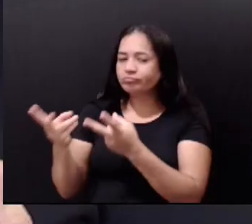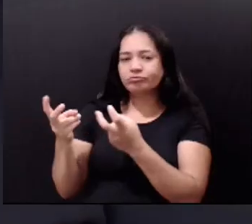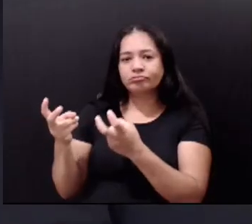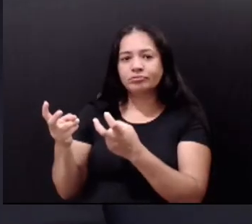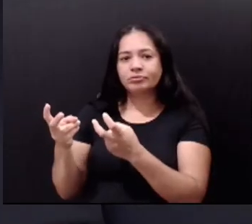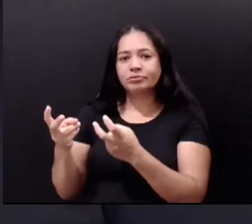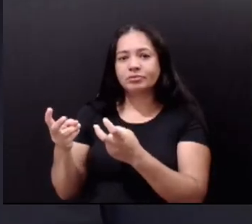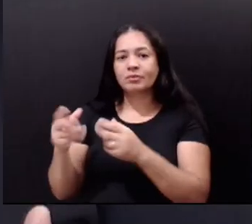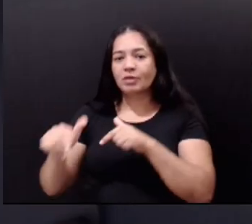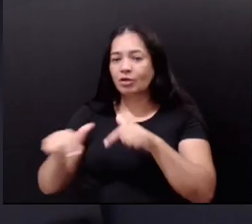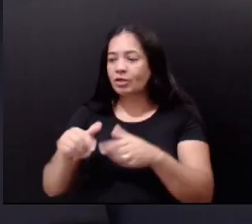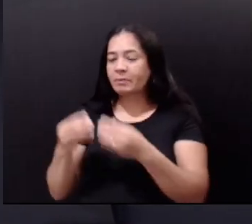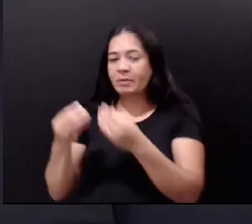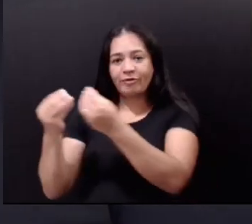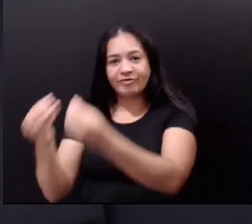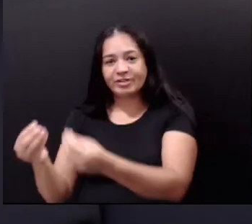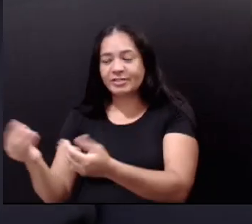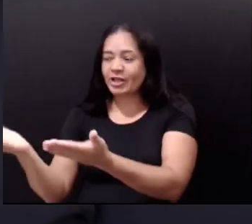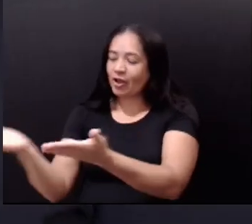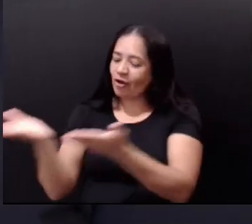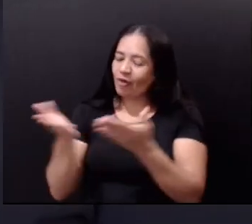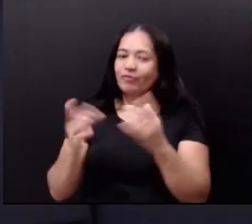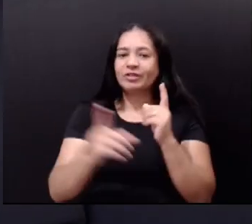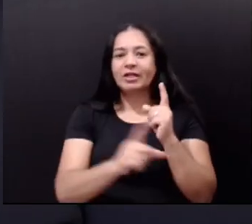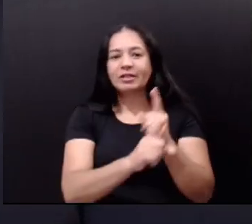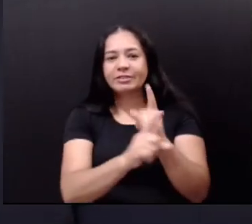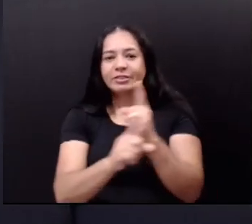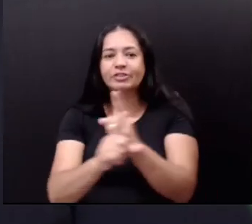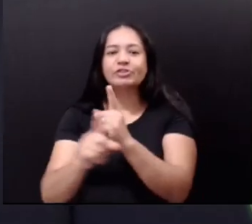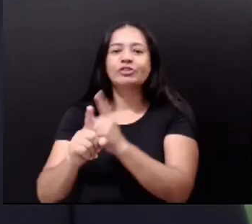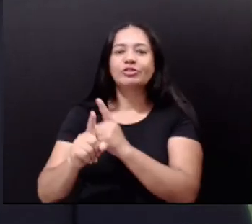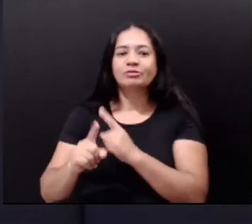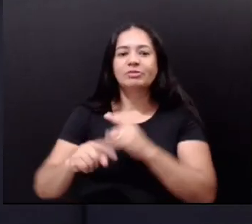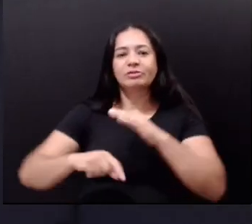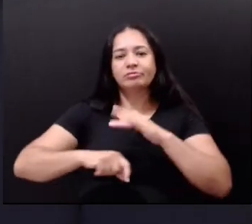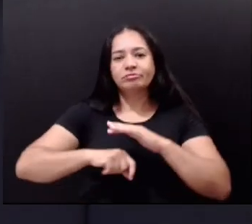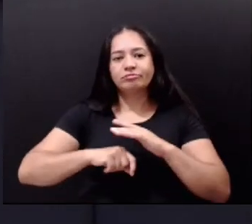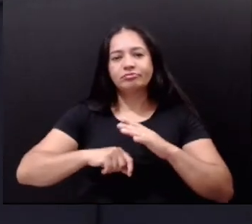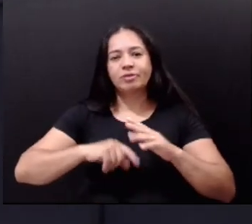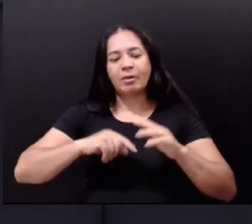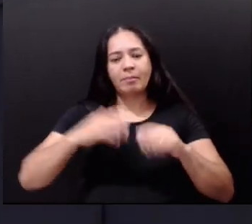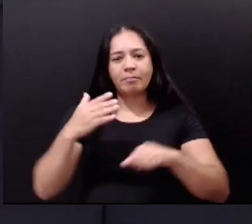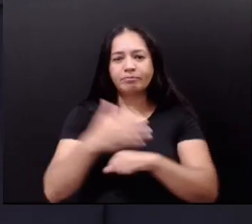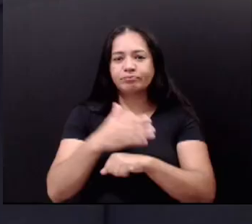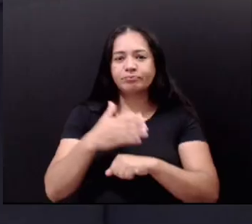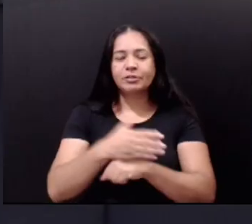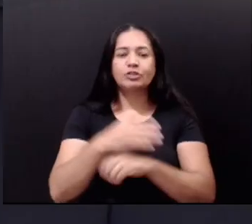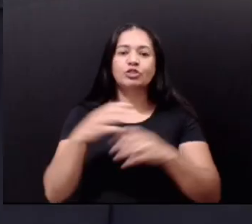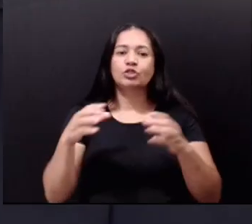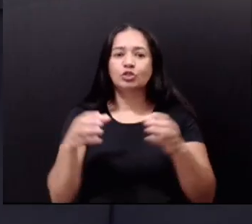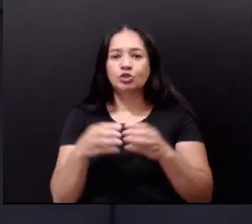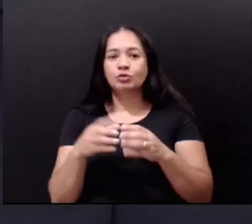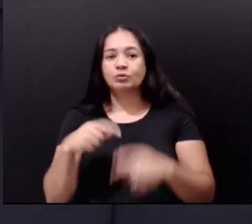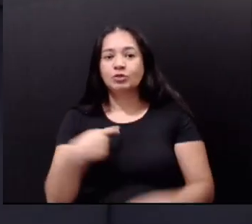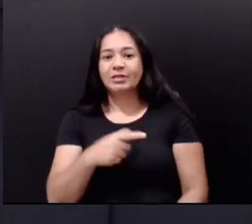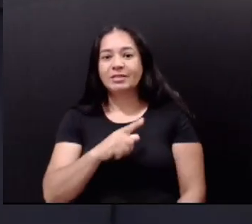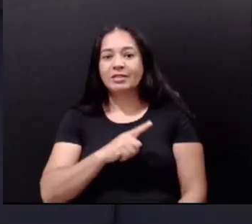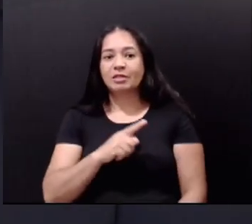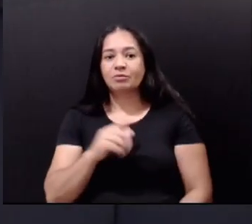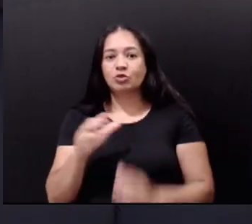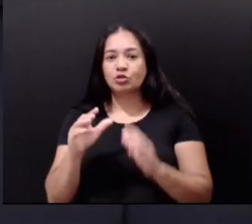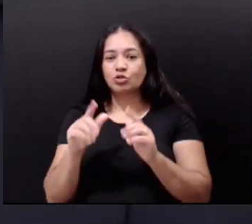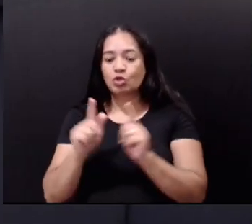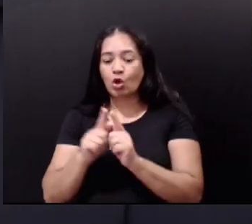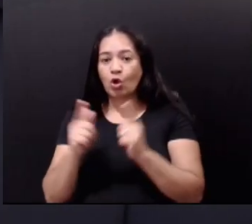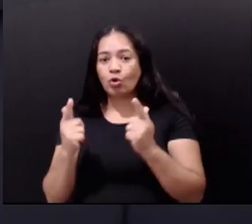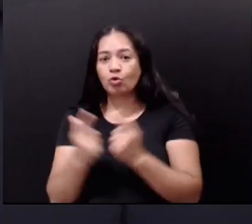família, para chamar para atendimento individual, atendimento coletivo, para fazer parte de grupos. Nós temos grupos até de adultos que são